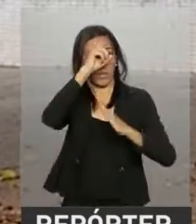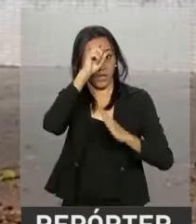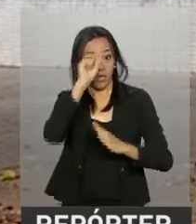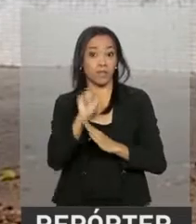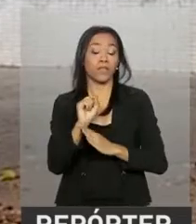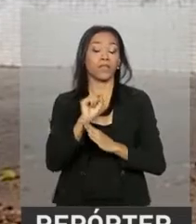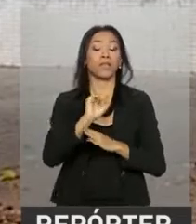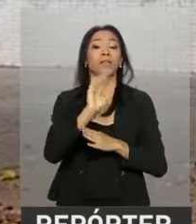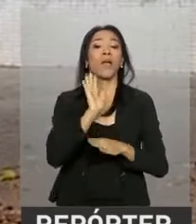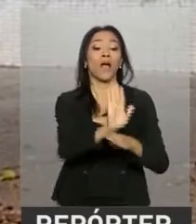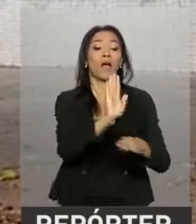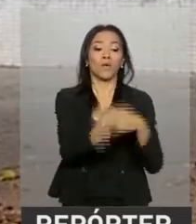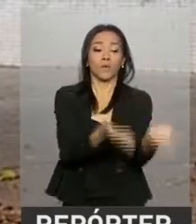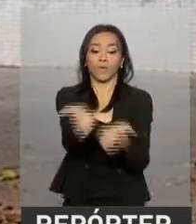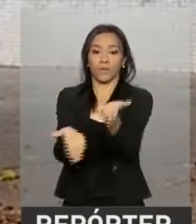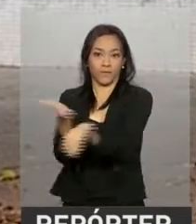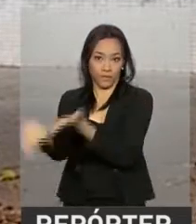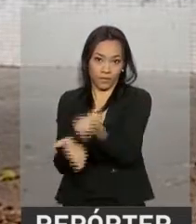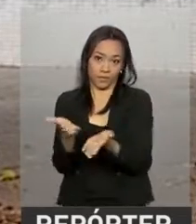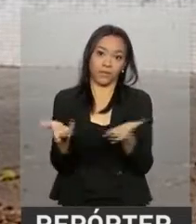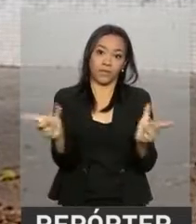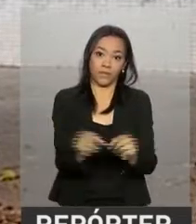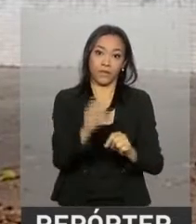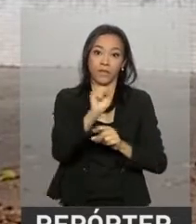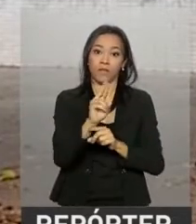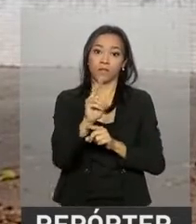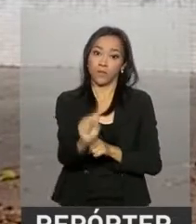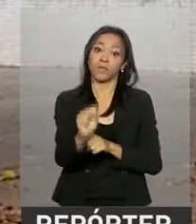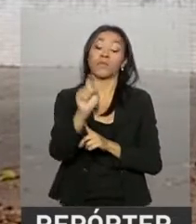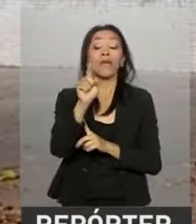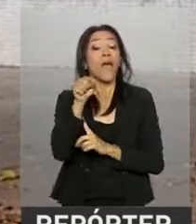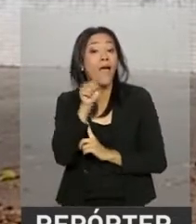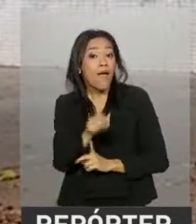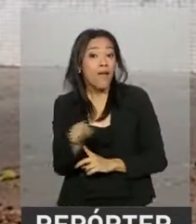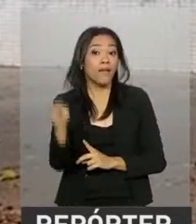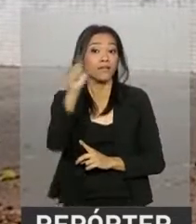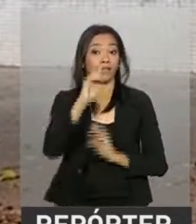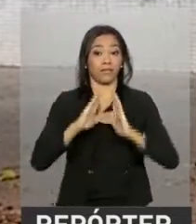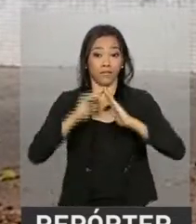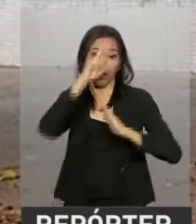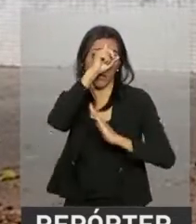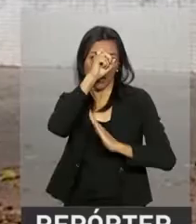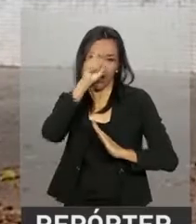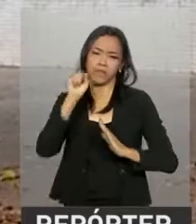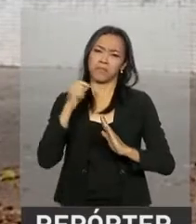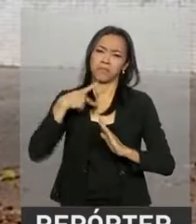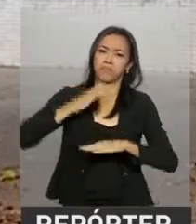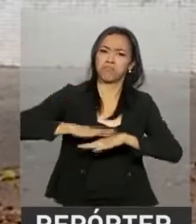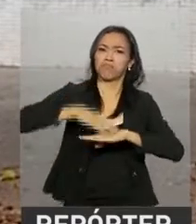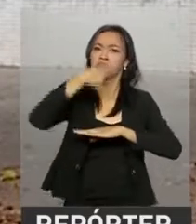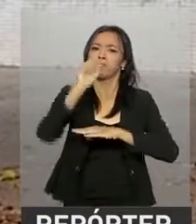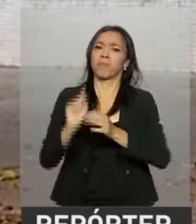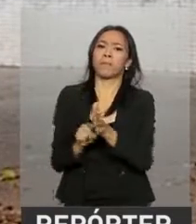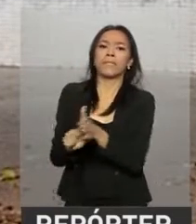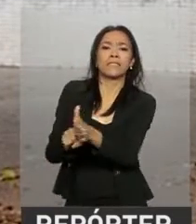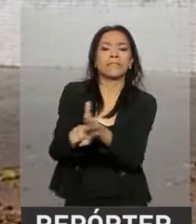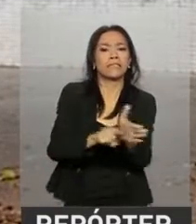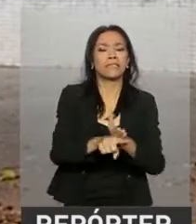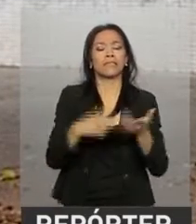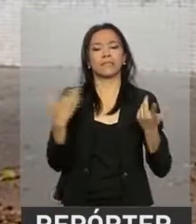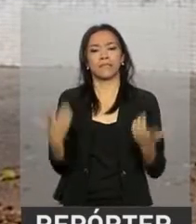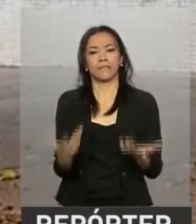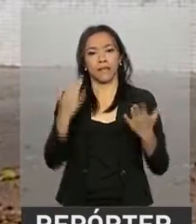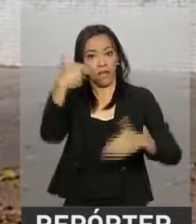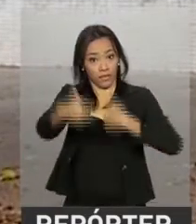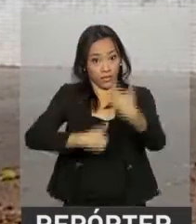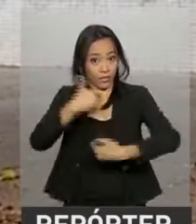serviços de saúde. Com isso, as instituições podem estimular a pesquisa, o atendimento